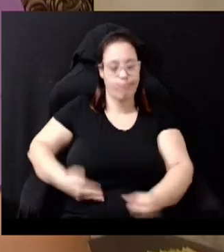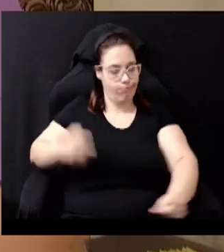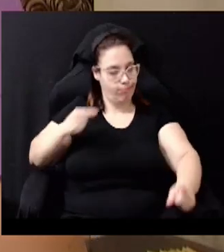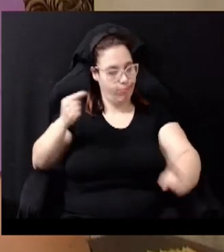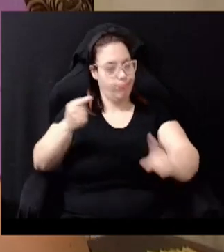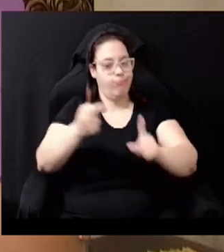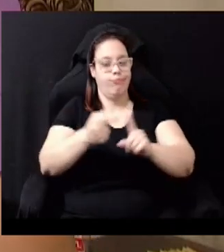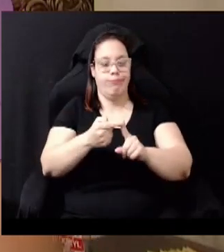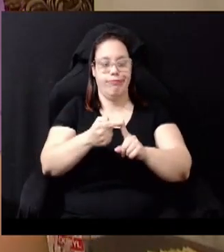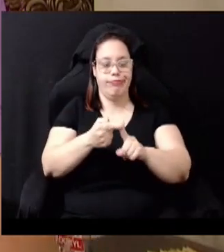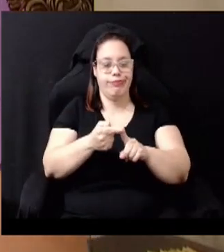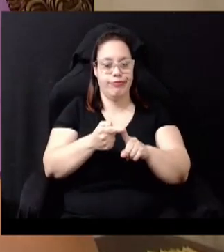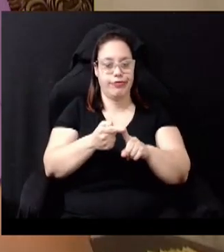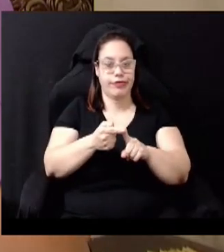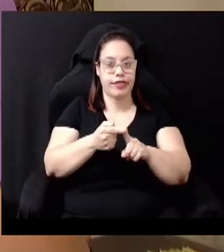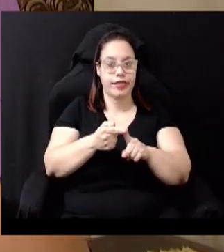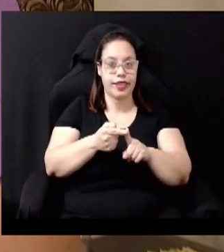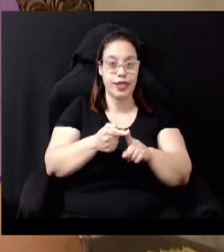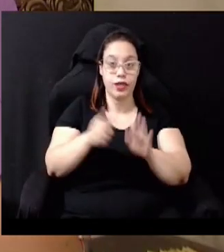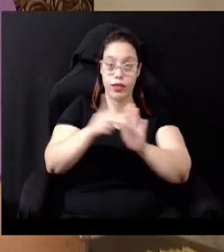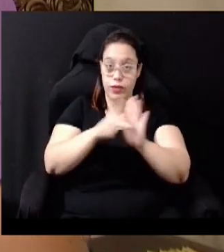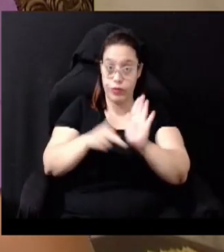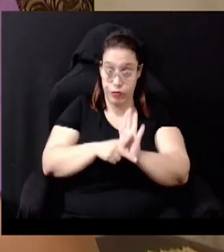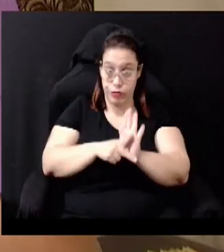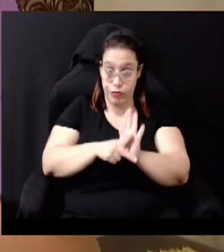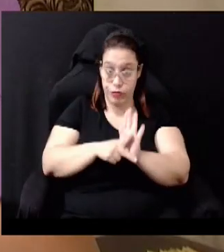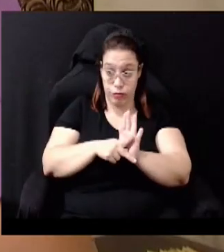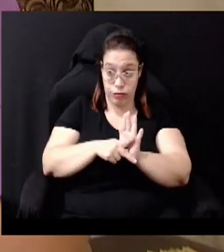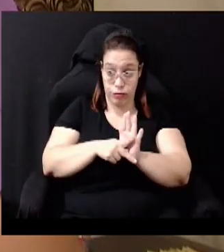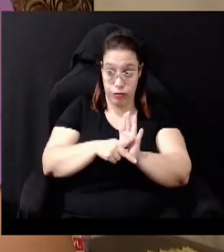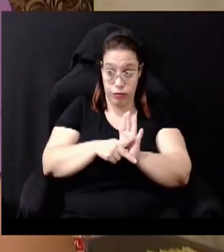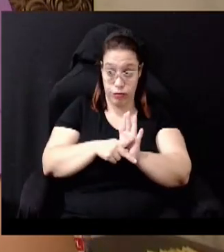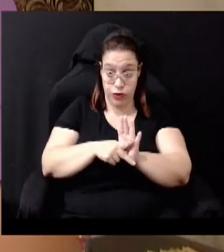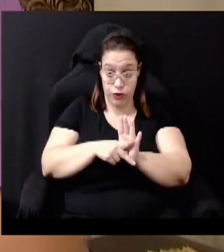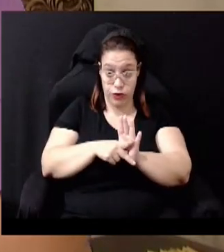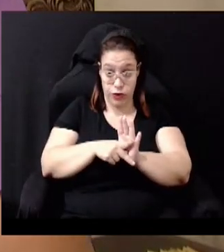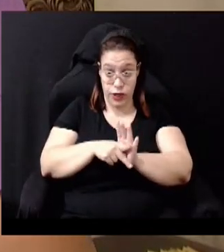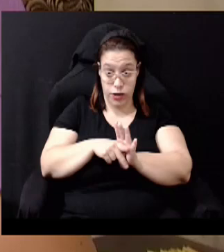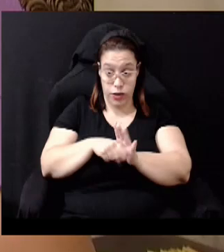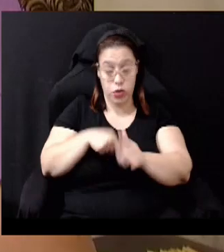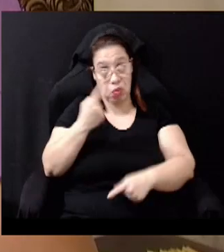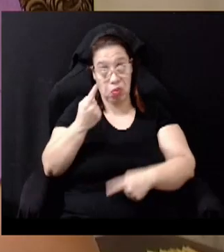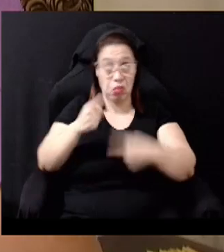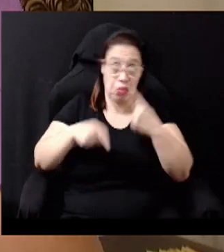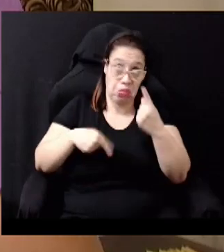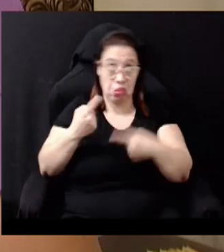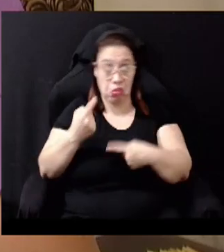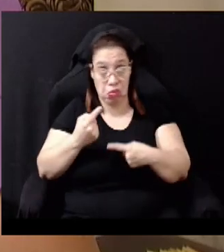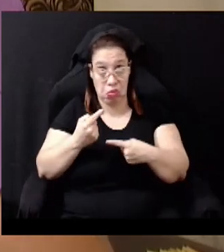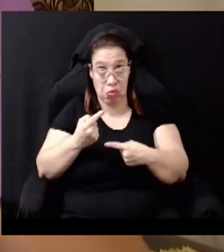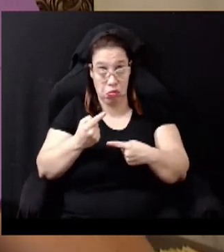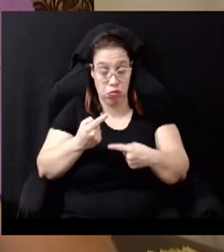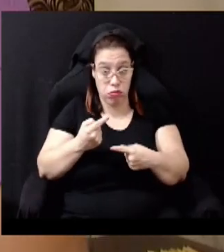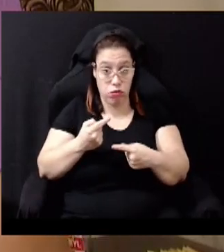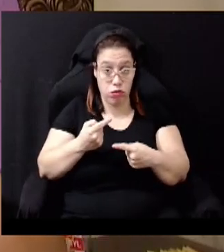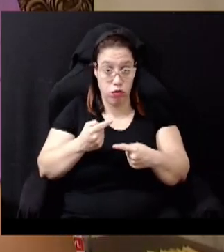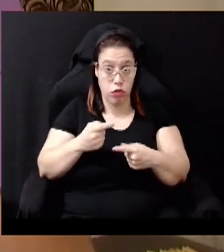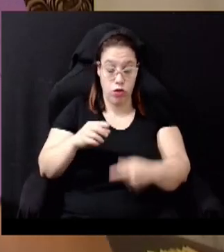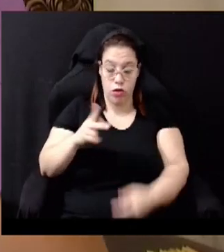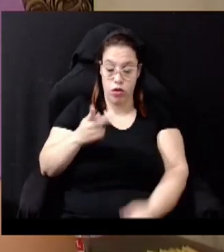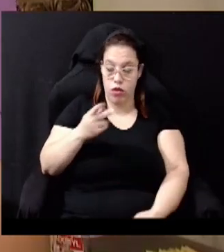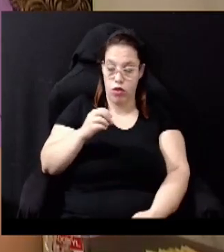com programas como Renda Campinas, como os benefícios eventuais, o nosso programa de hortas comunitárias,